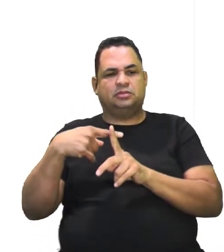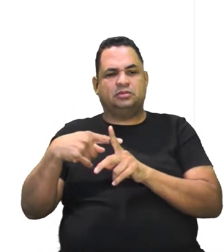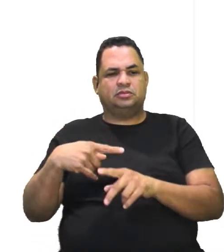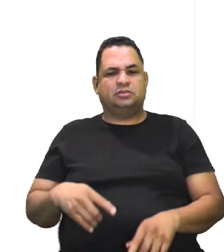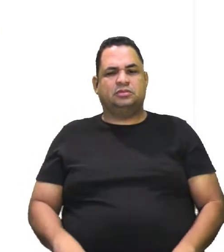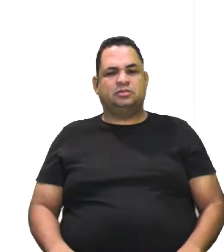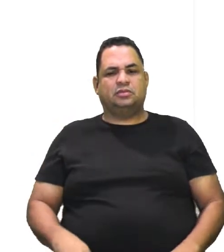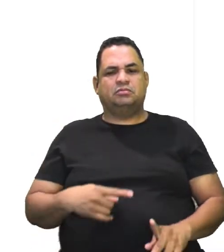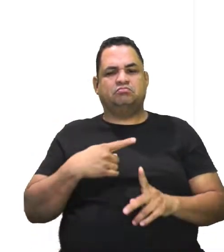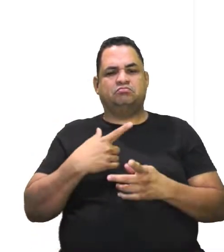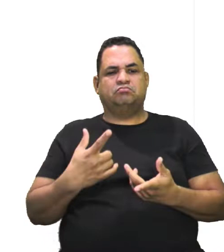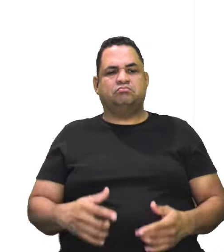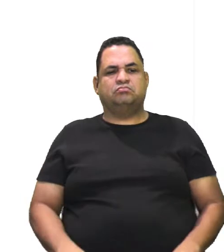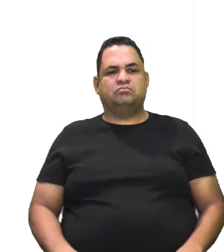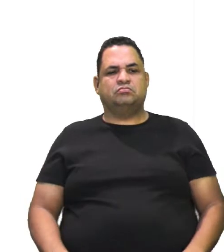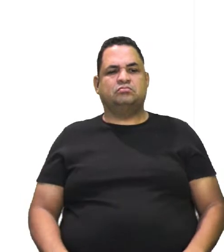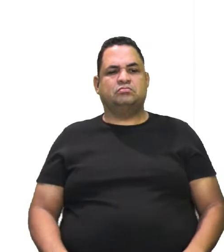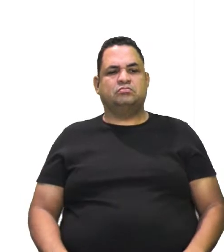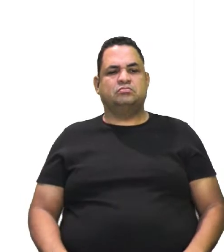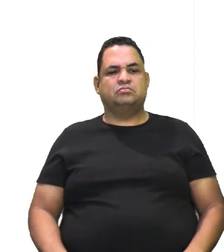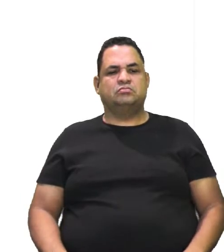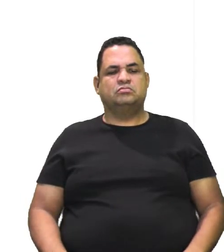para X, né? Isso.